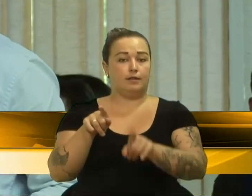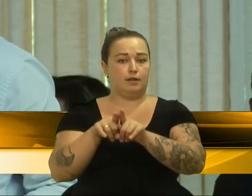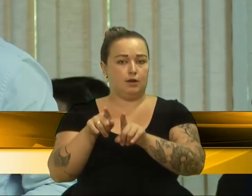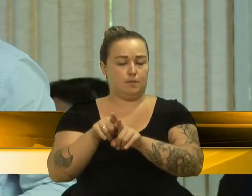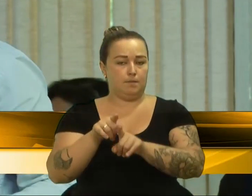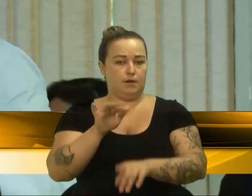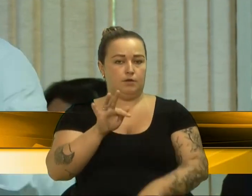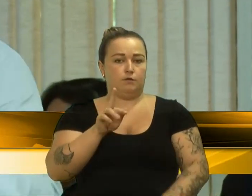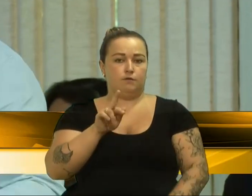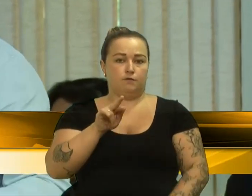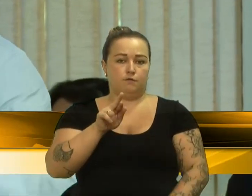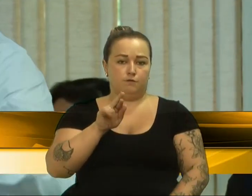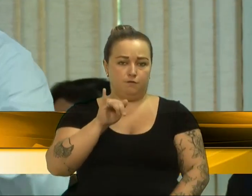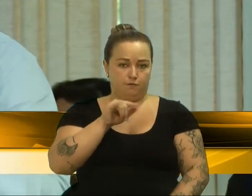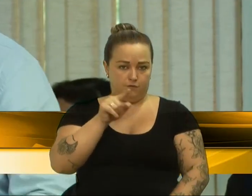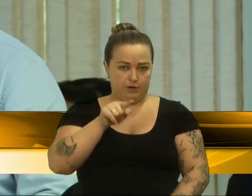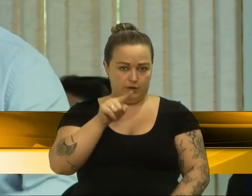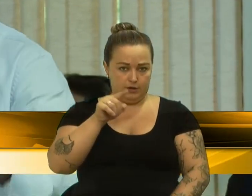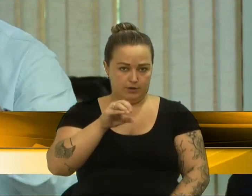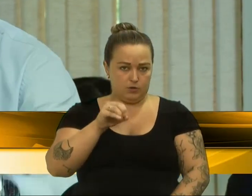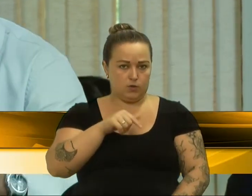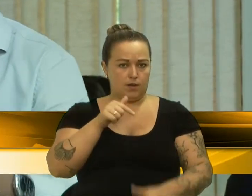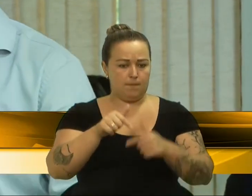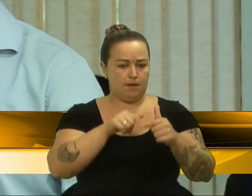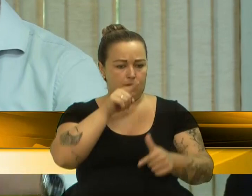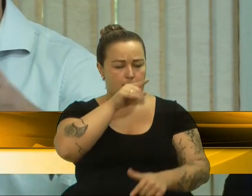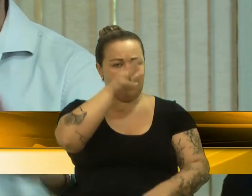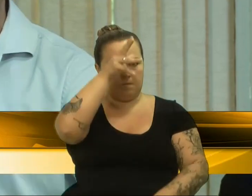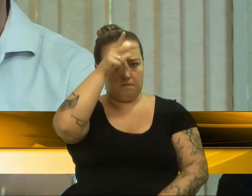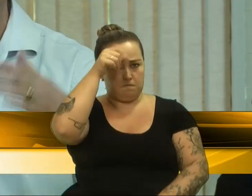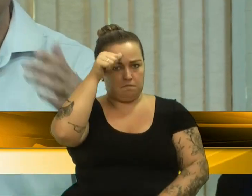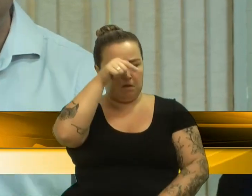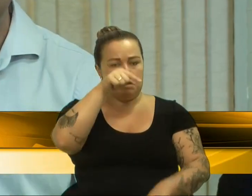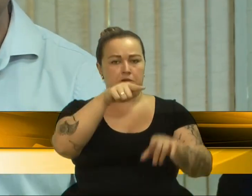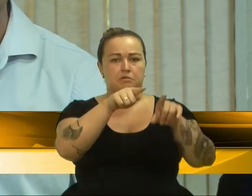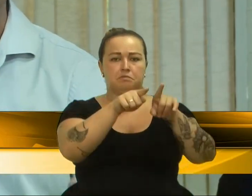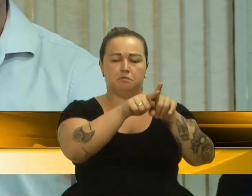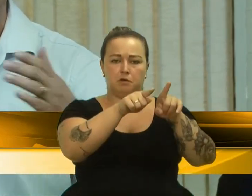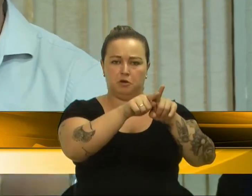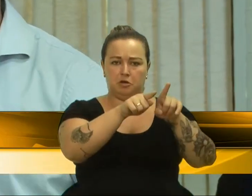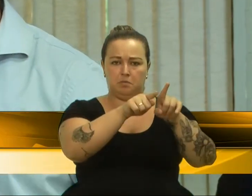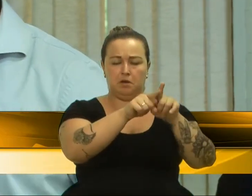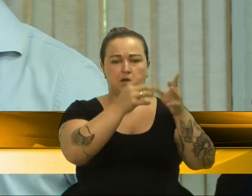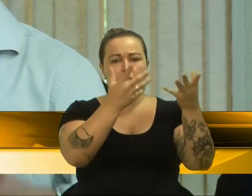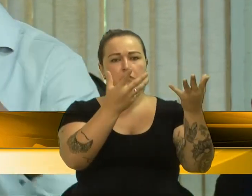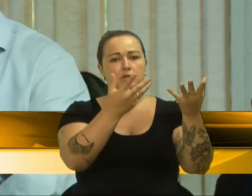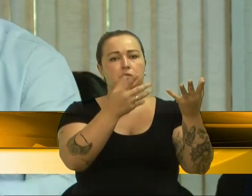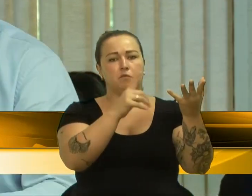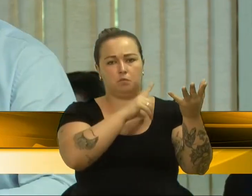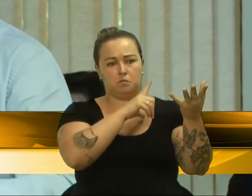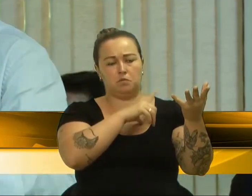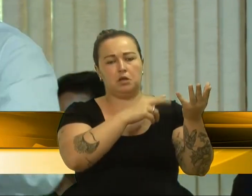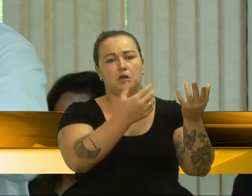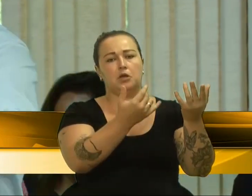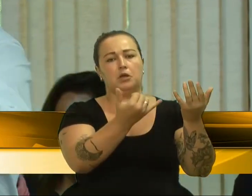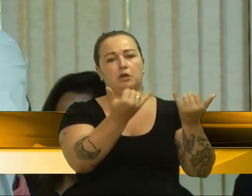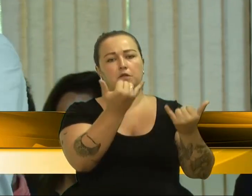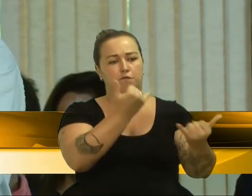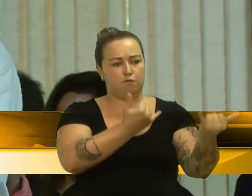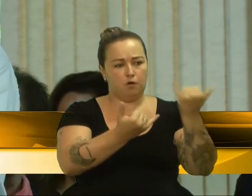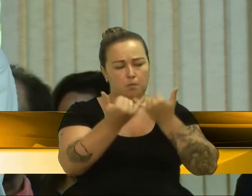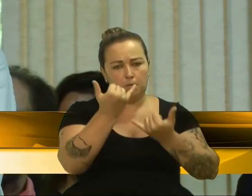questões, eles também vão ter que acatar com os ônus tanto dos pedidos